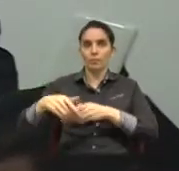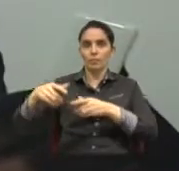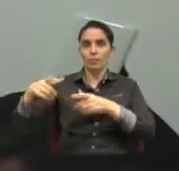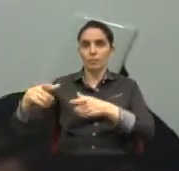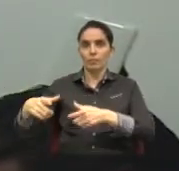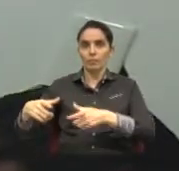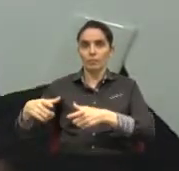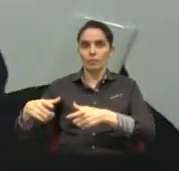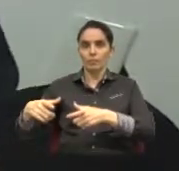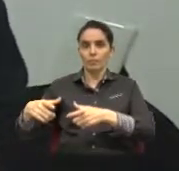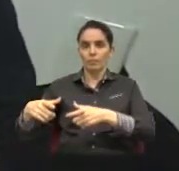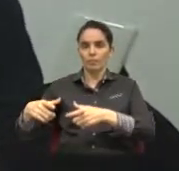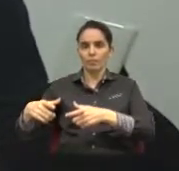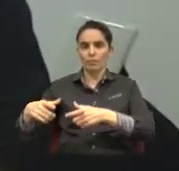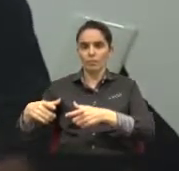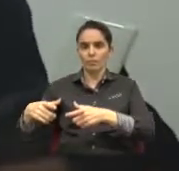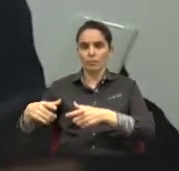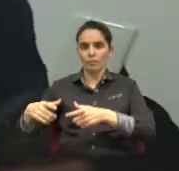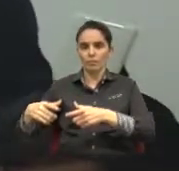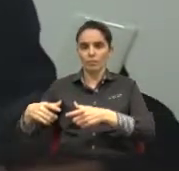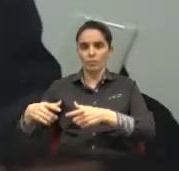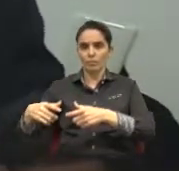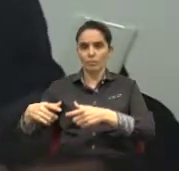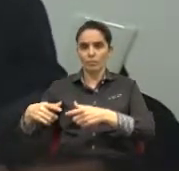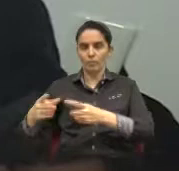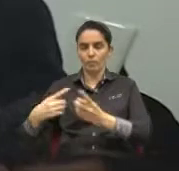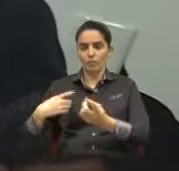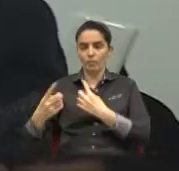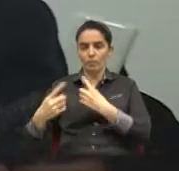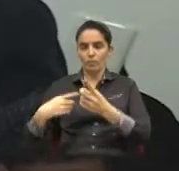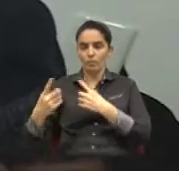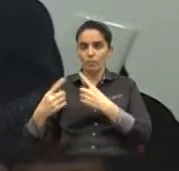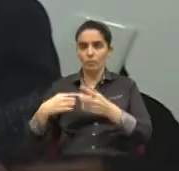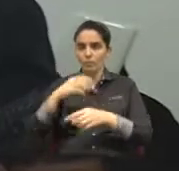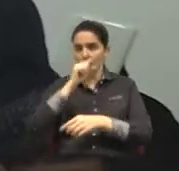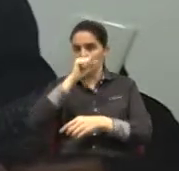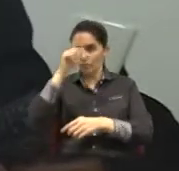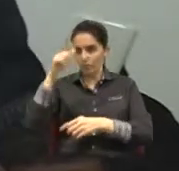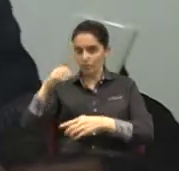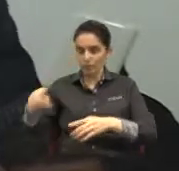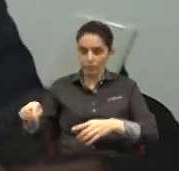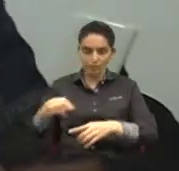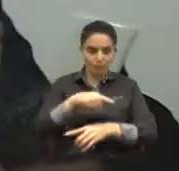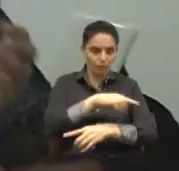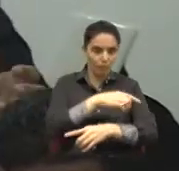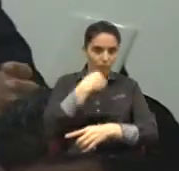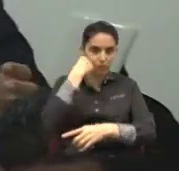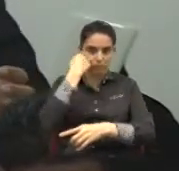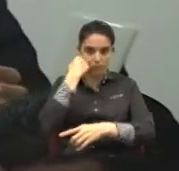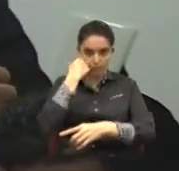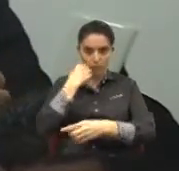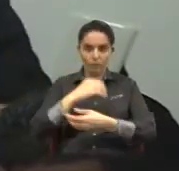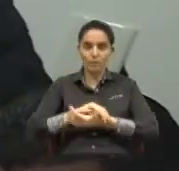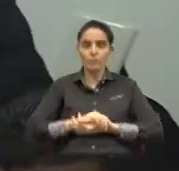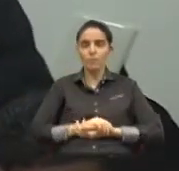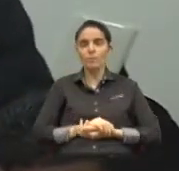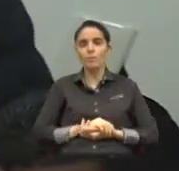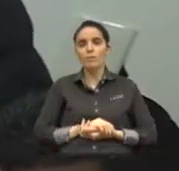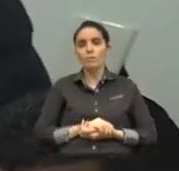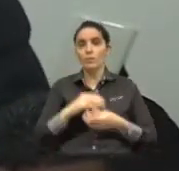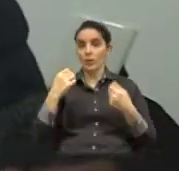rodovia Santa Bárbara, Limeira Santa Bárbara. E nós precisamos